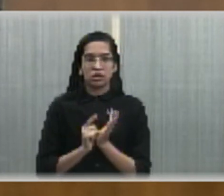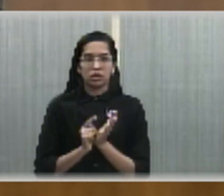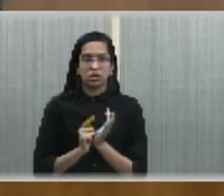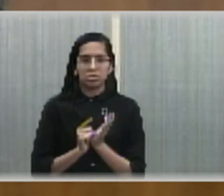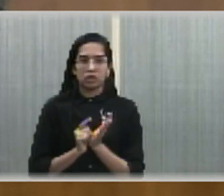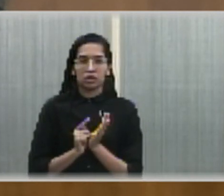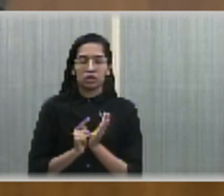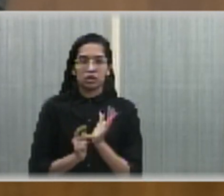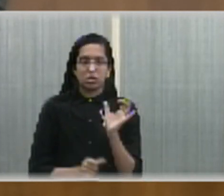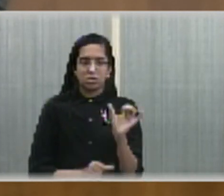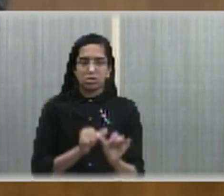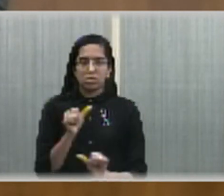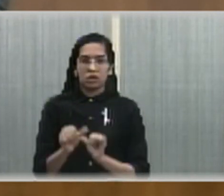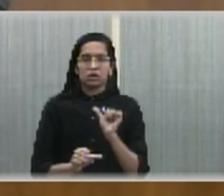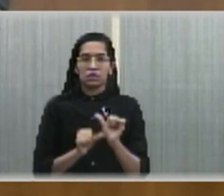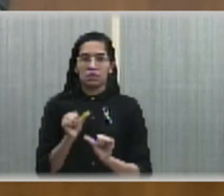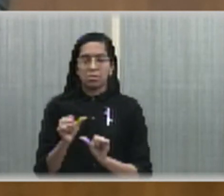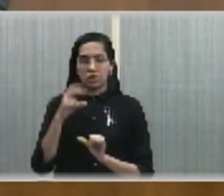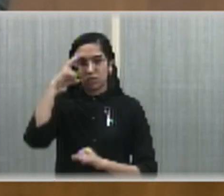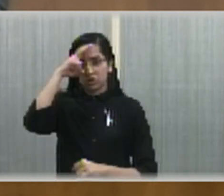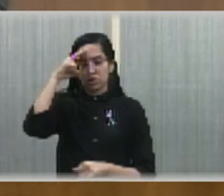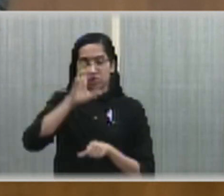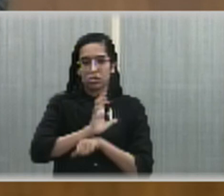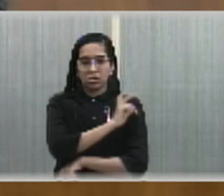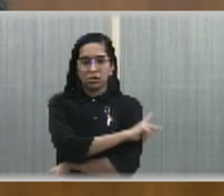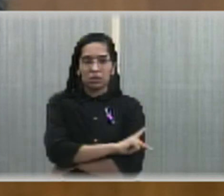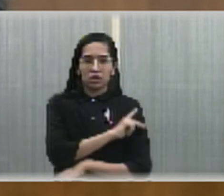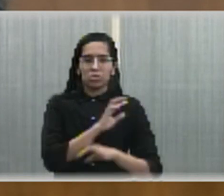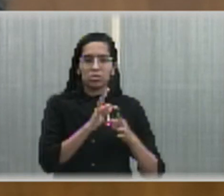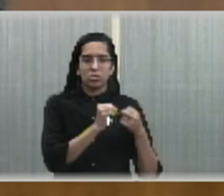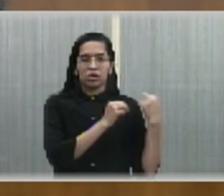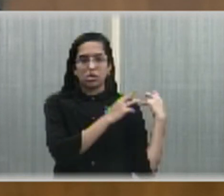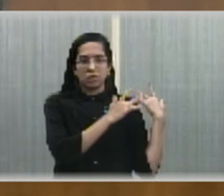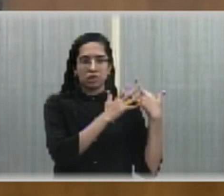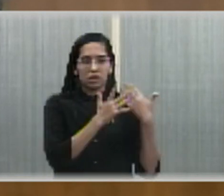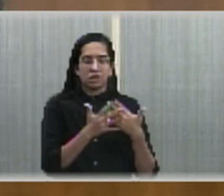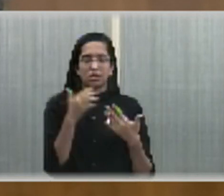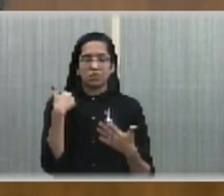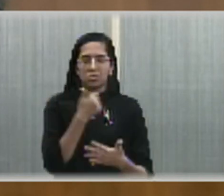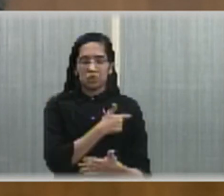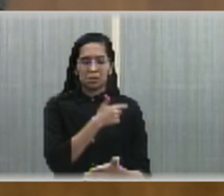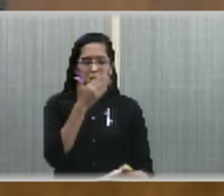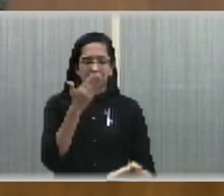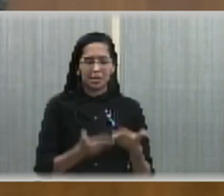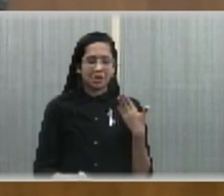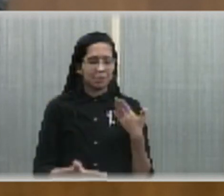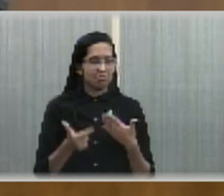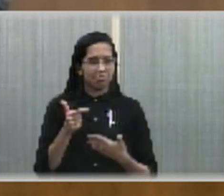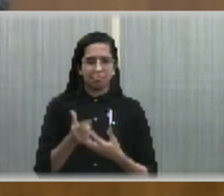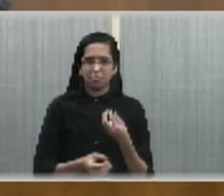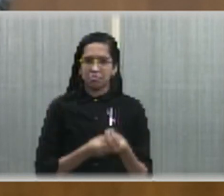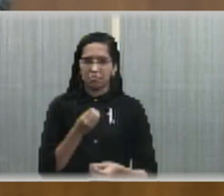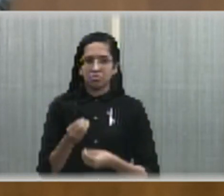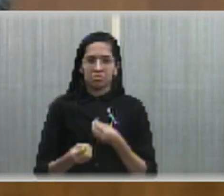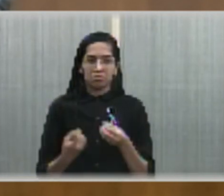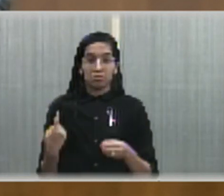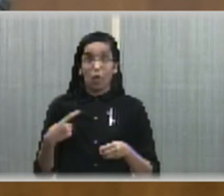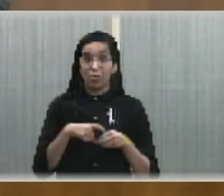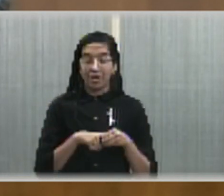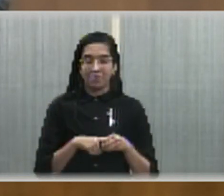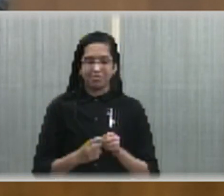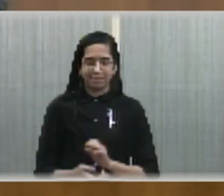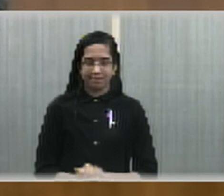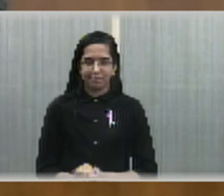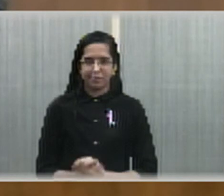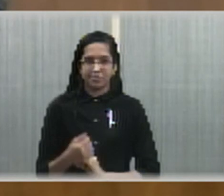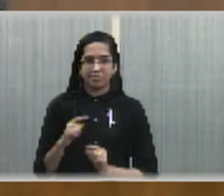trilhos. Esse tempo perdido, ele é irreparável. Ele é irreparável. E nós